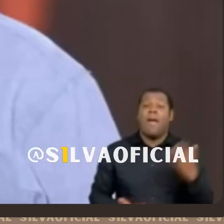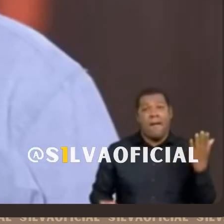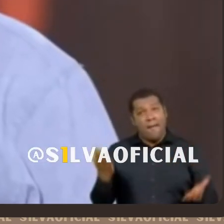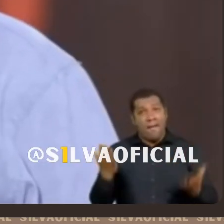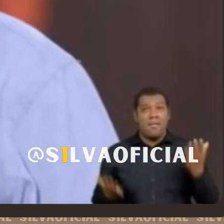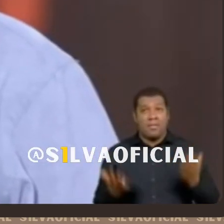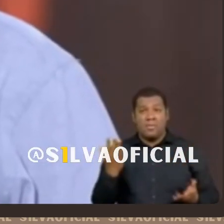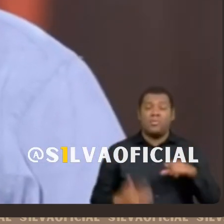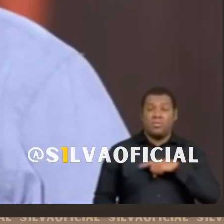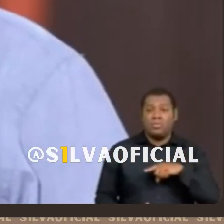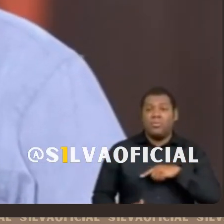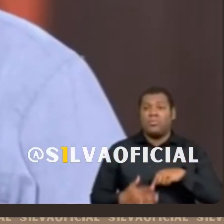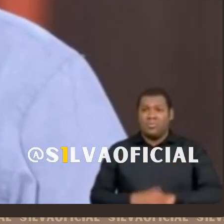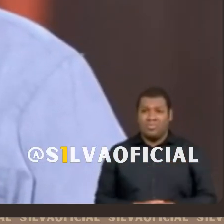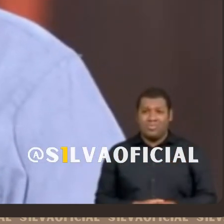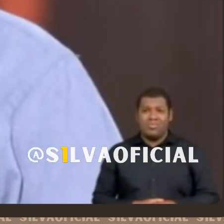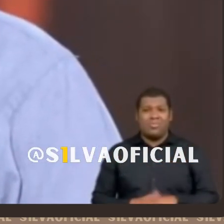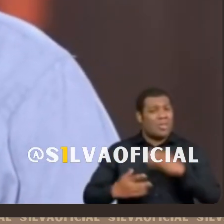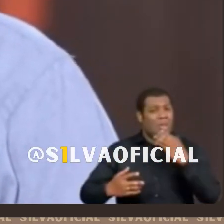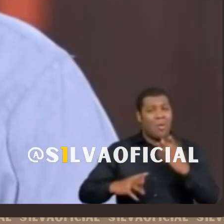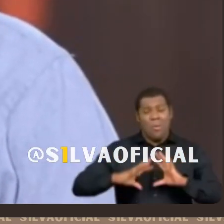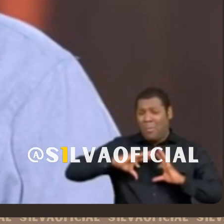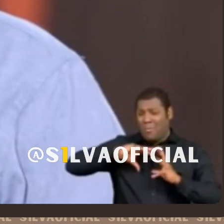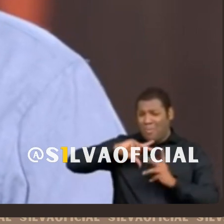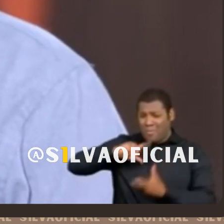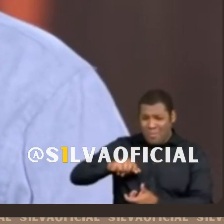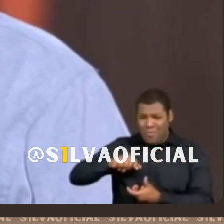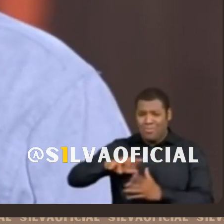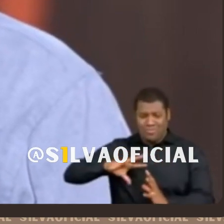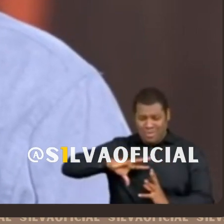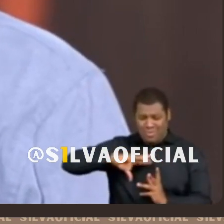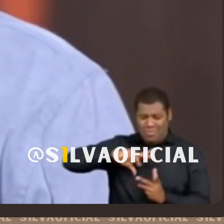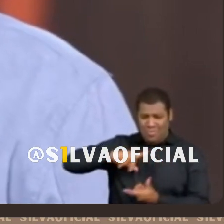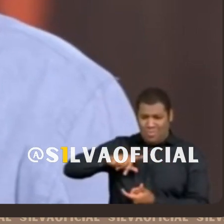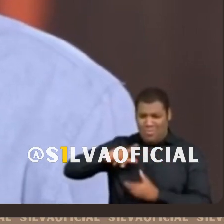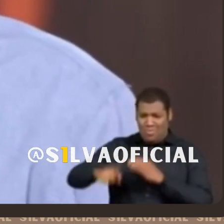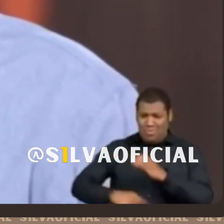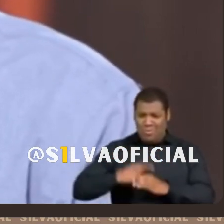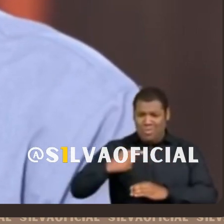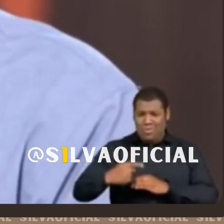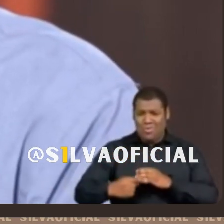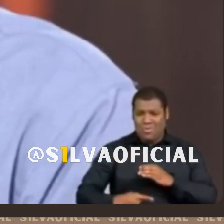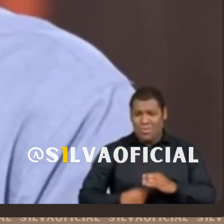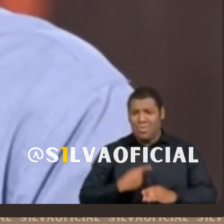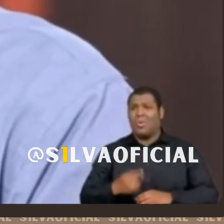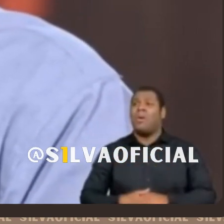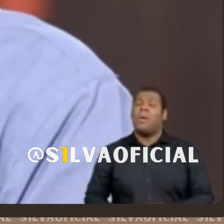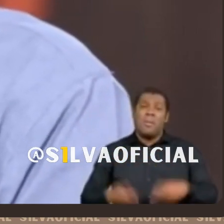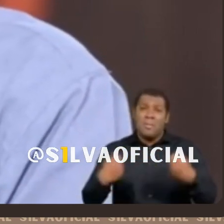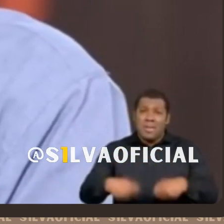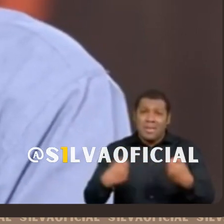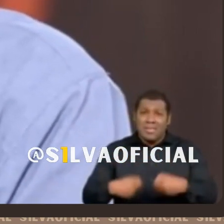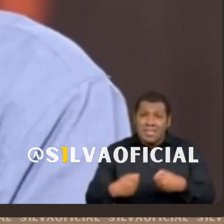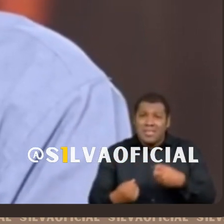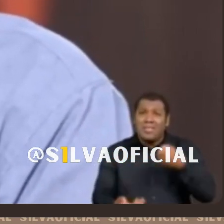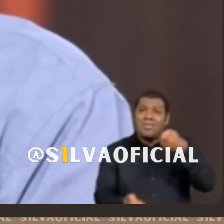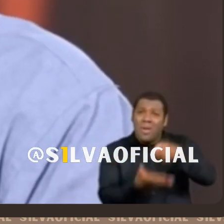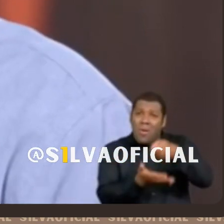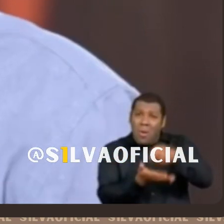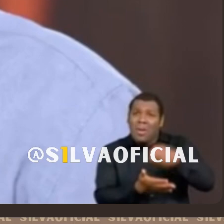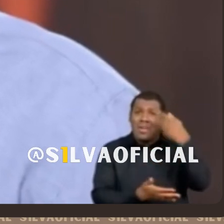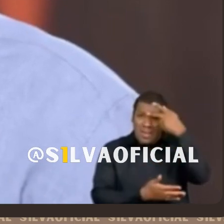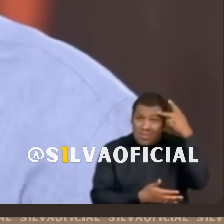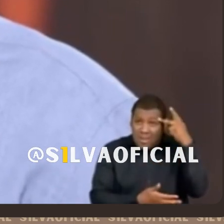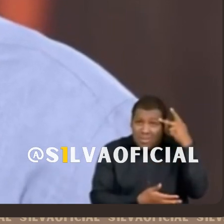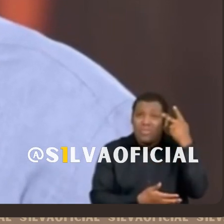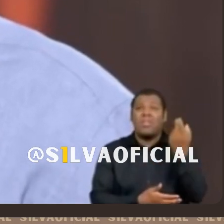mundo é o seguinte, você sempre cobra um pouco mais de quem ganha mais para você fazer justiça para aqueles que ganham menos.